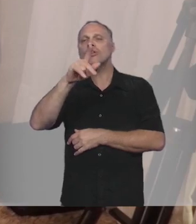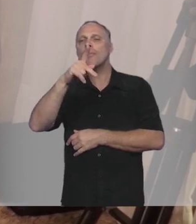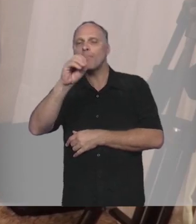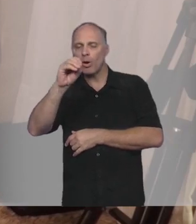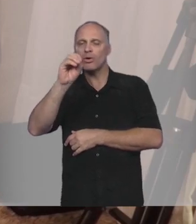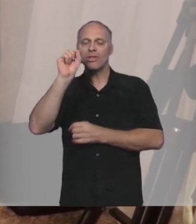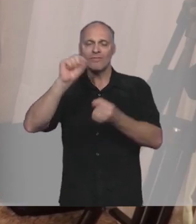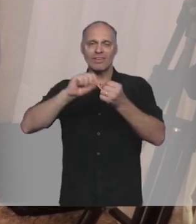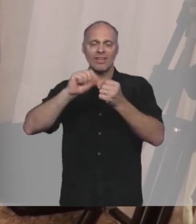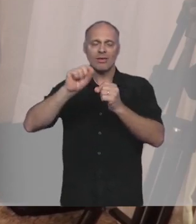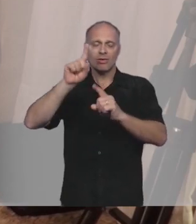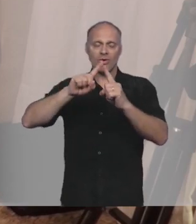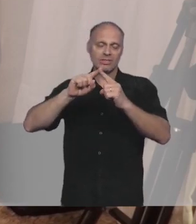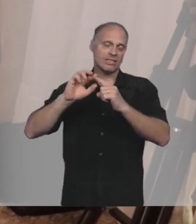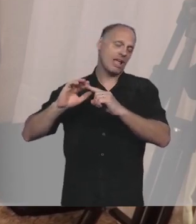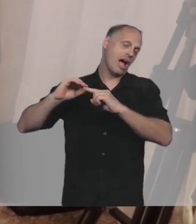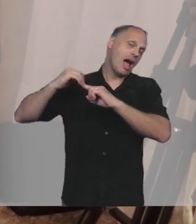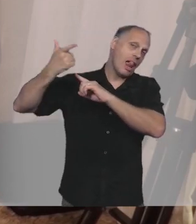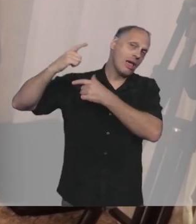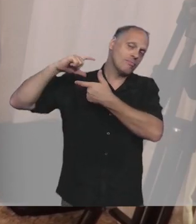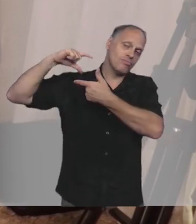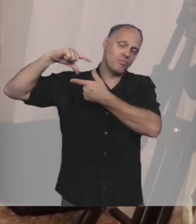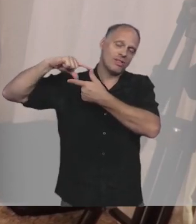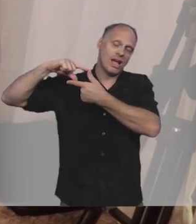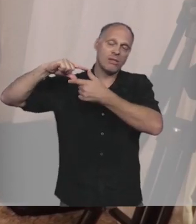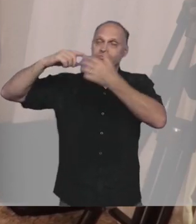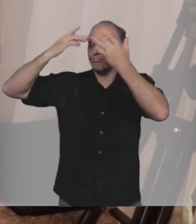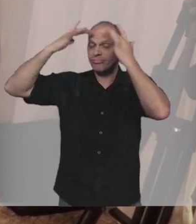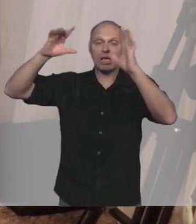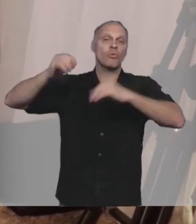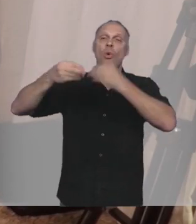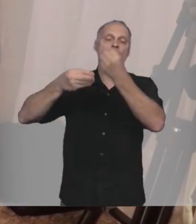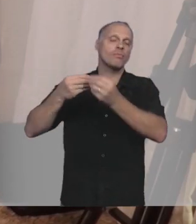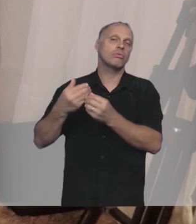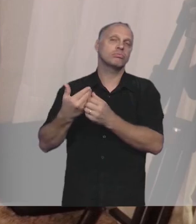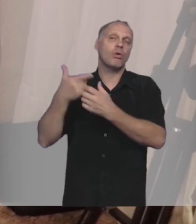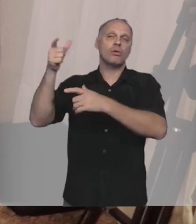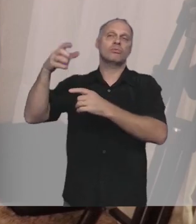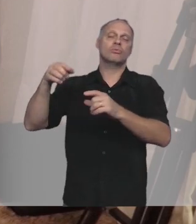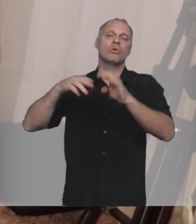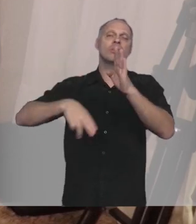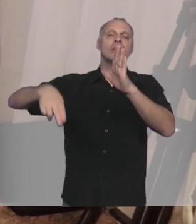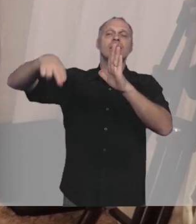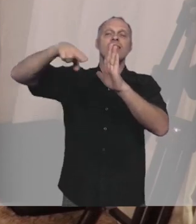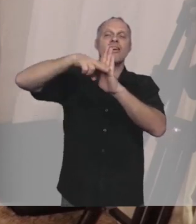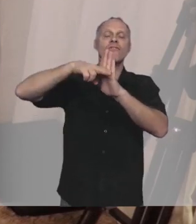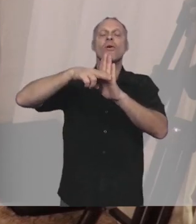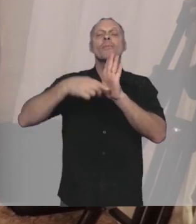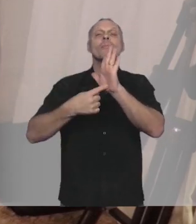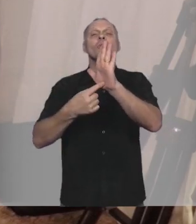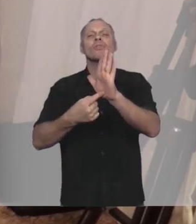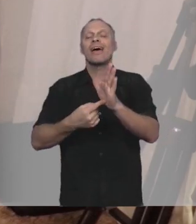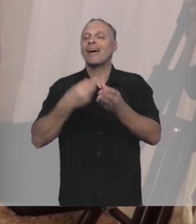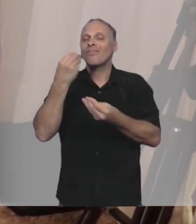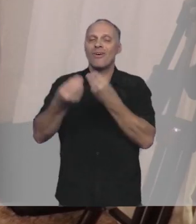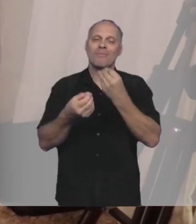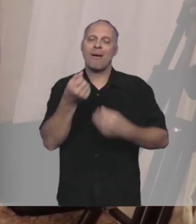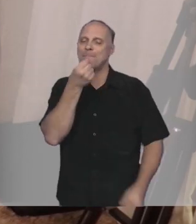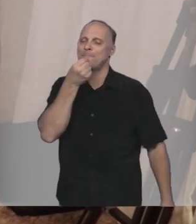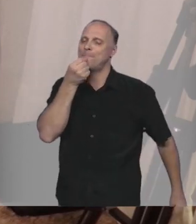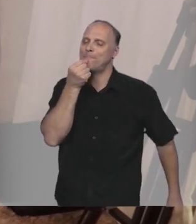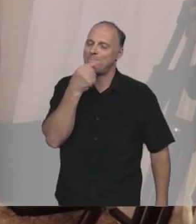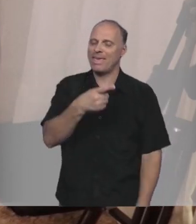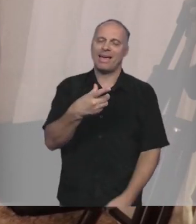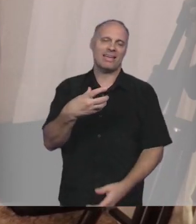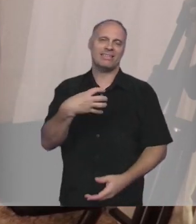sei, para mostrar o quanto é ridículo, esse comportamento machista, né, que ele tem e tudo, né?